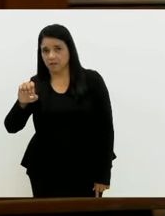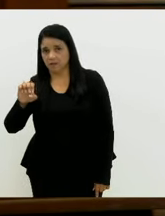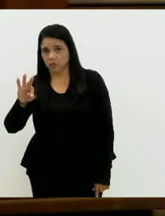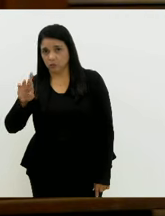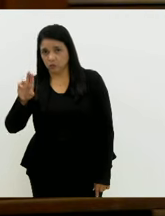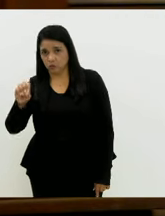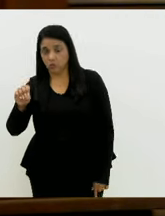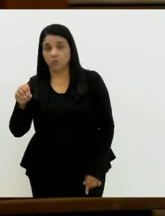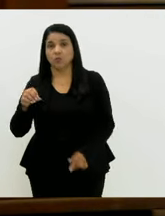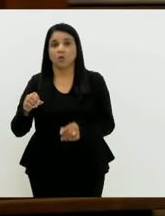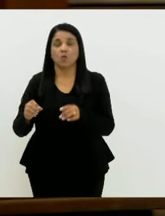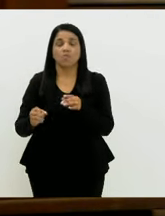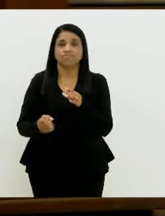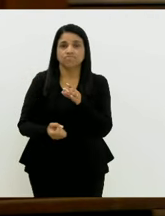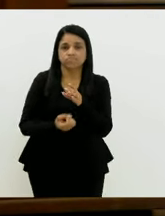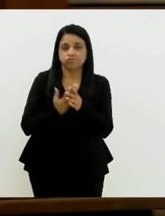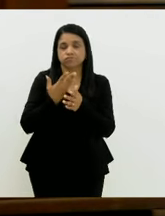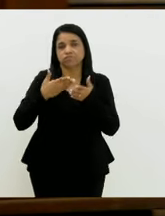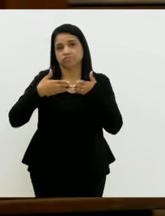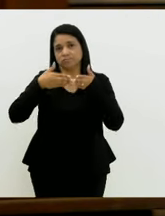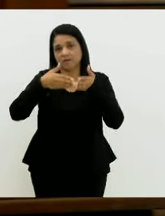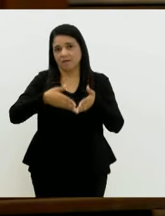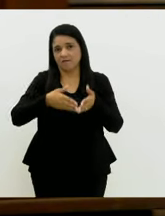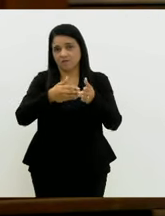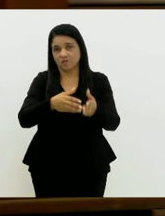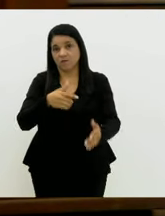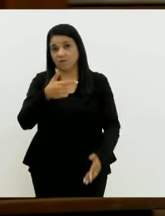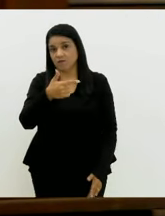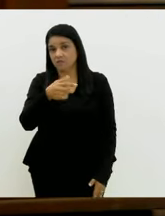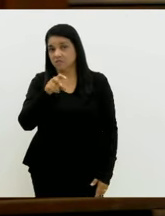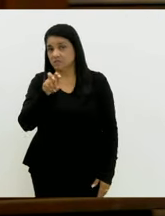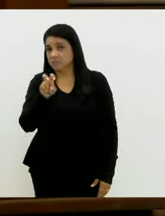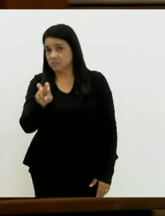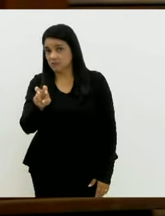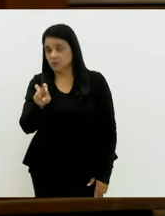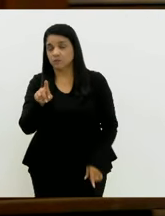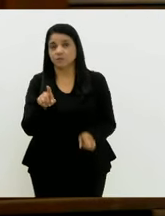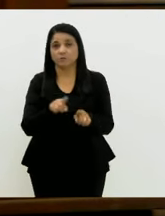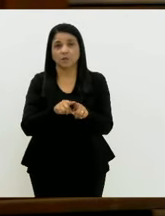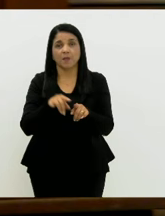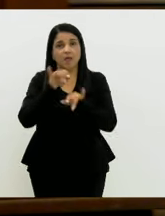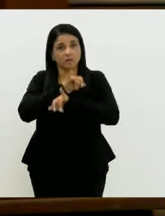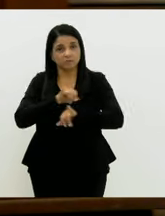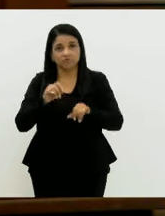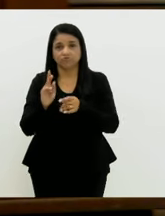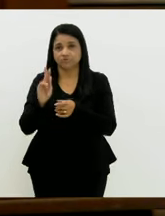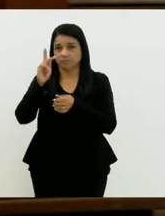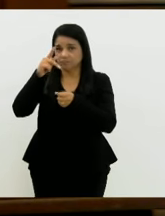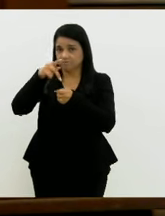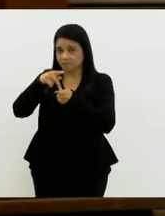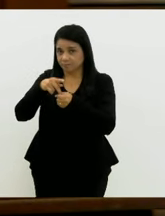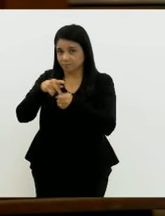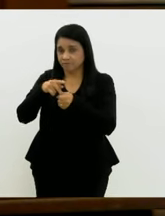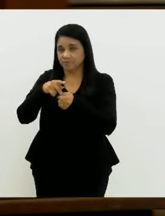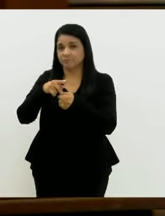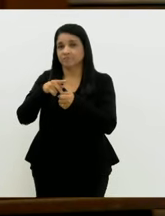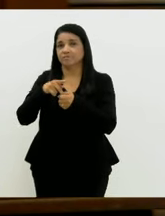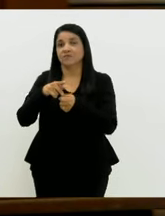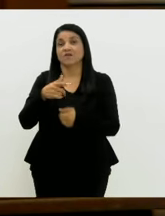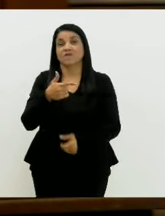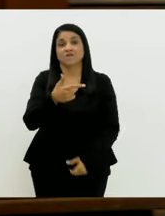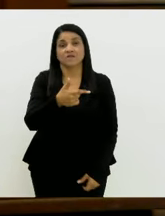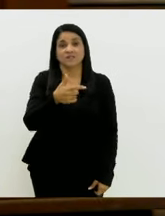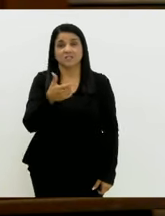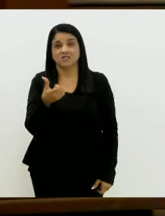novos navios. Nós vemos anunciando a Petrobras o descomissionamento de